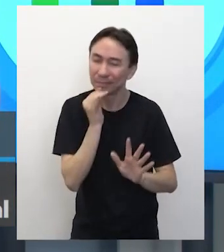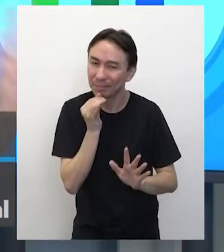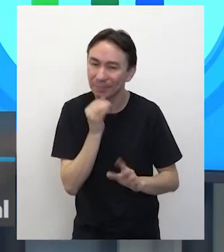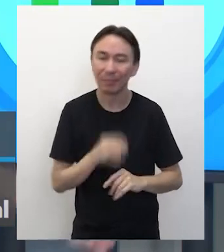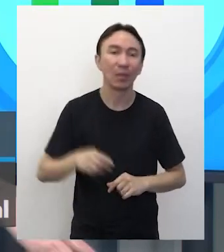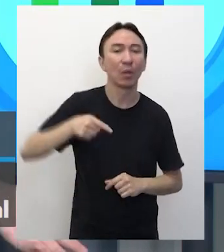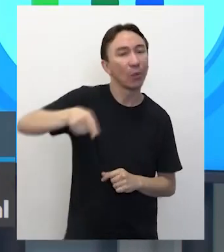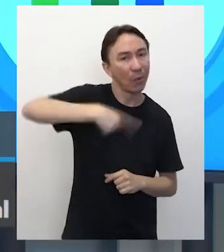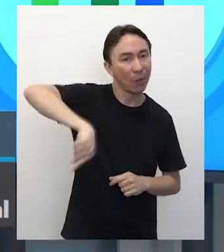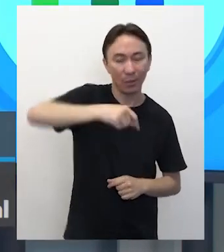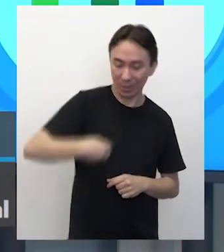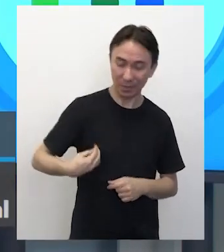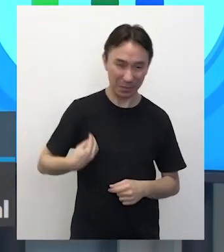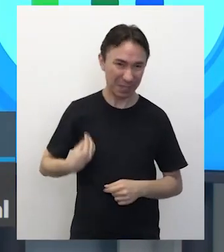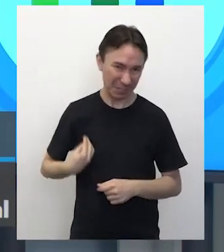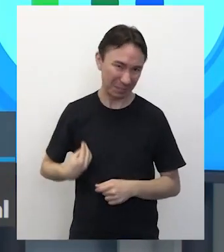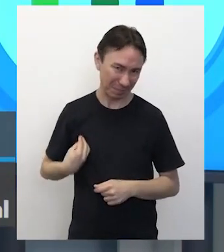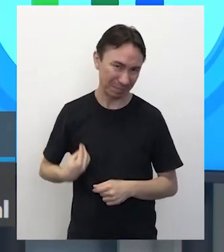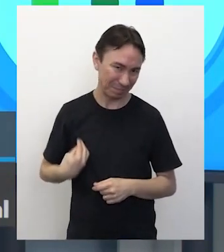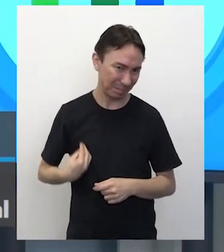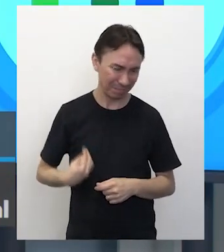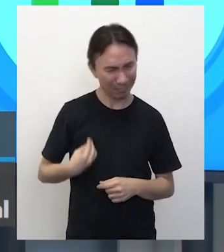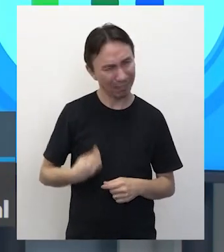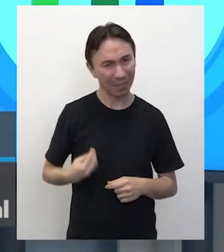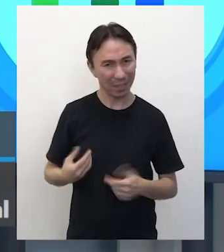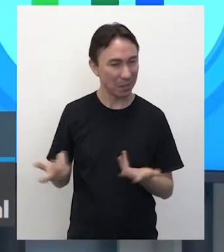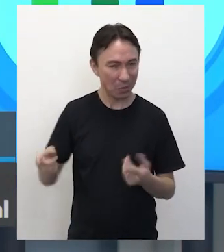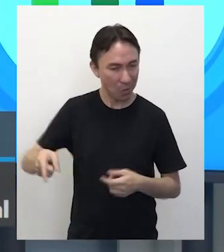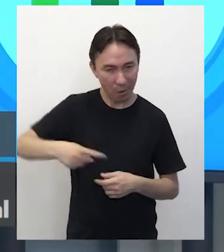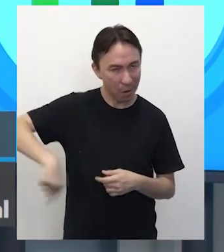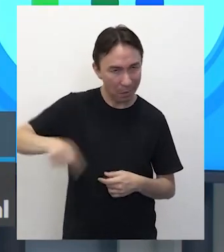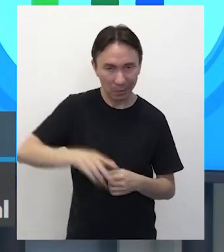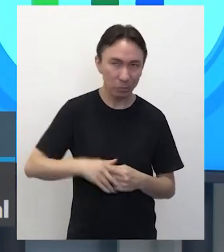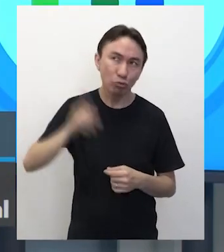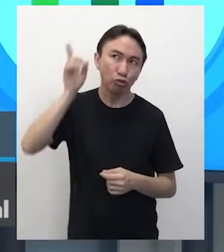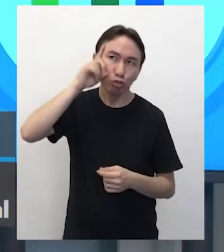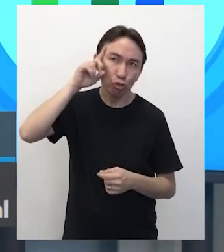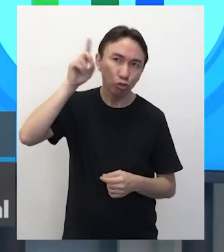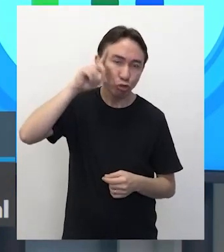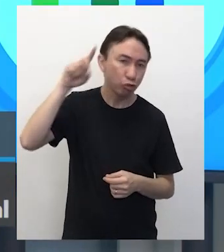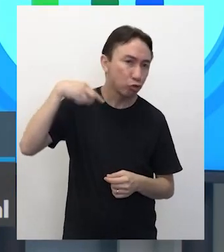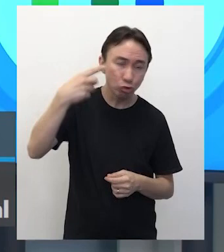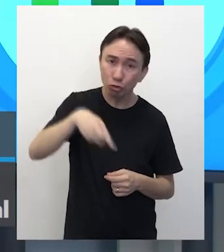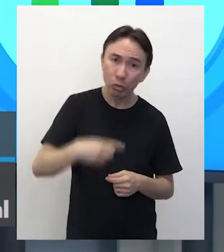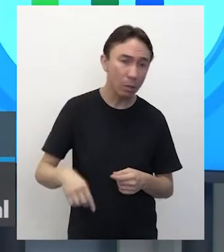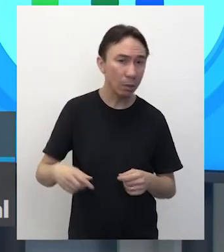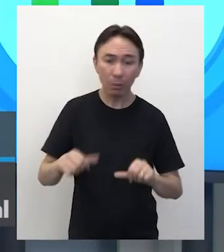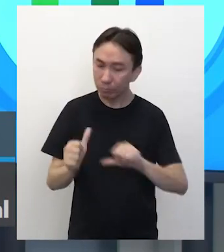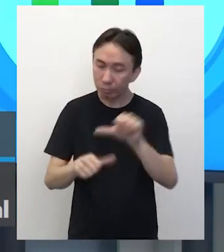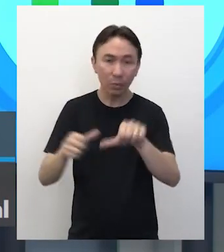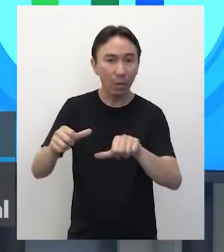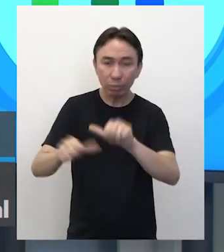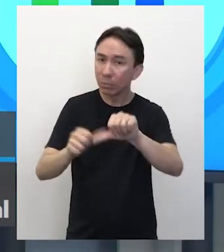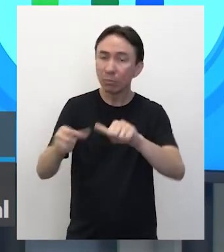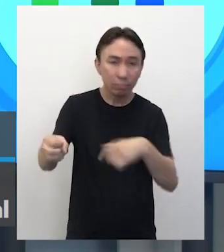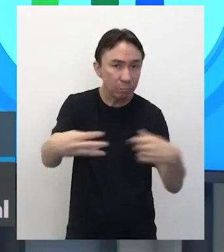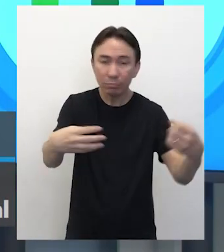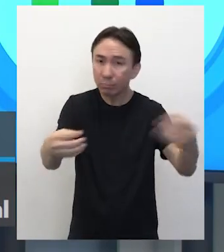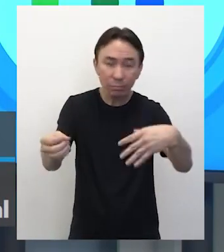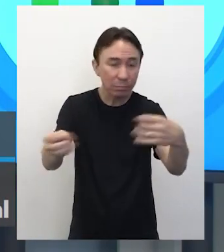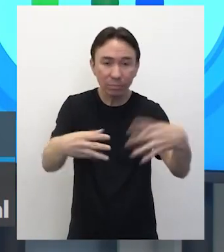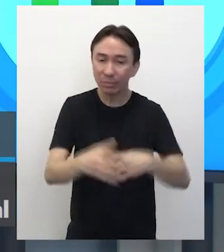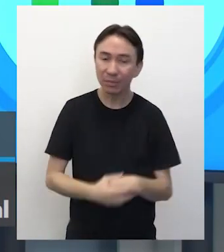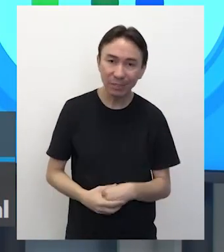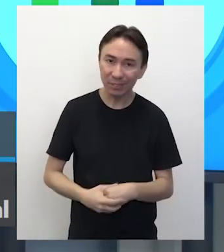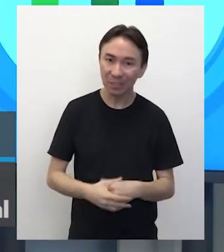vê mudanças na nossa vida. Aliás, todo dia é um novo dia. Então, a abertura ao novo tem a ver com como